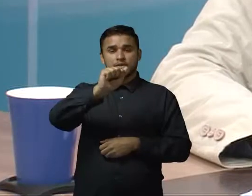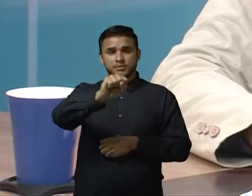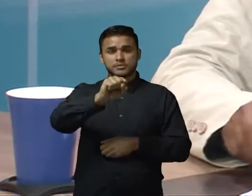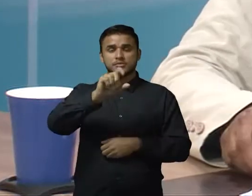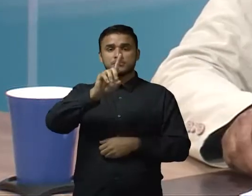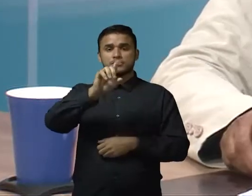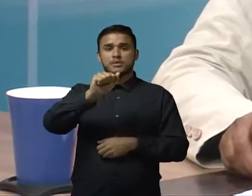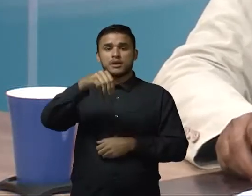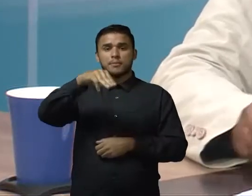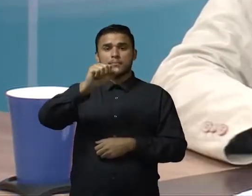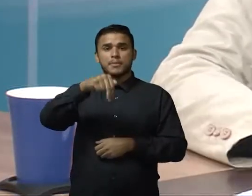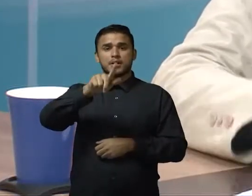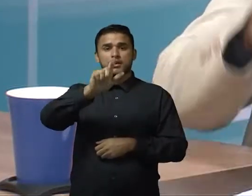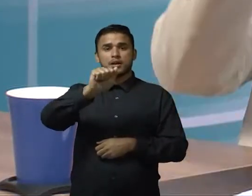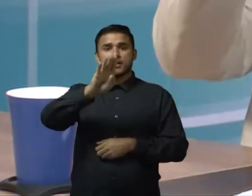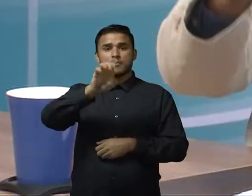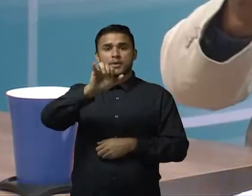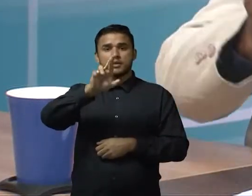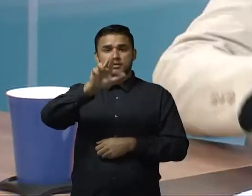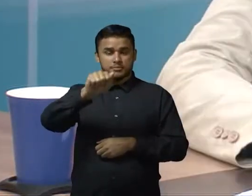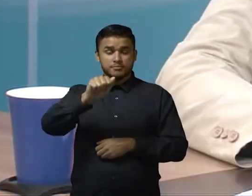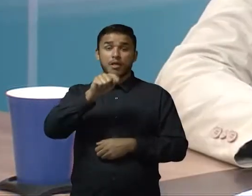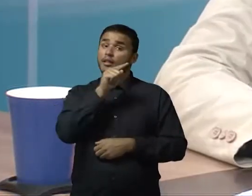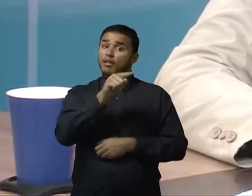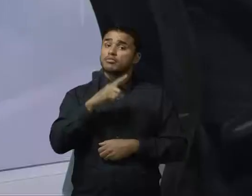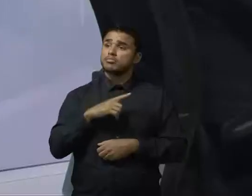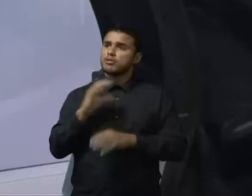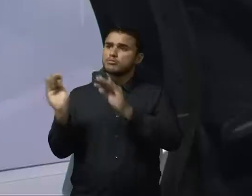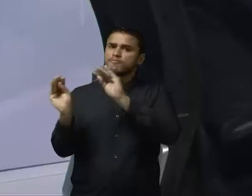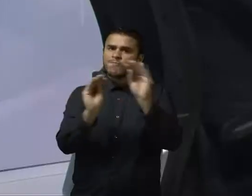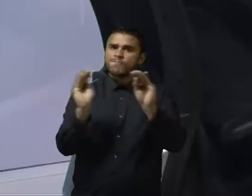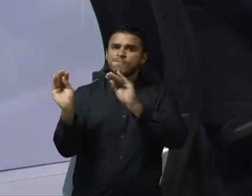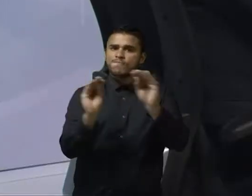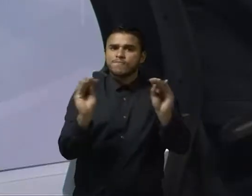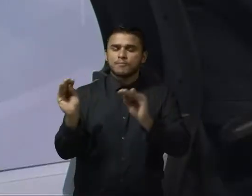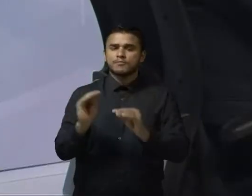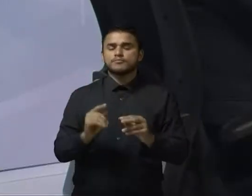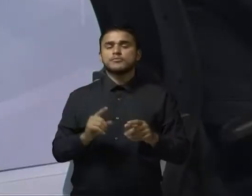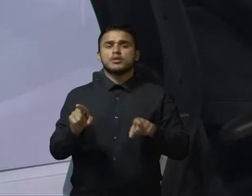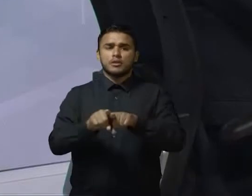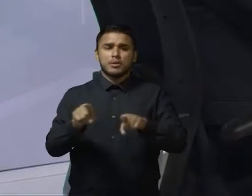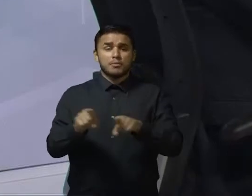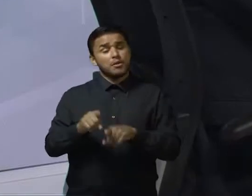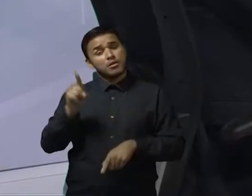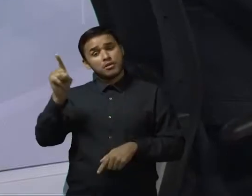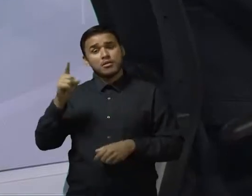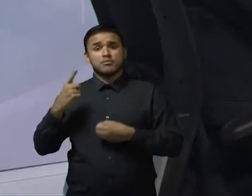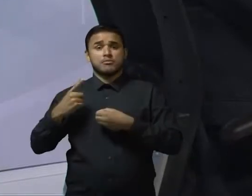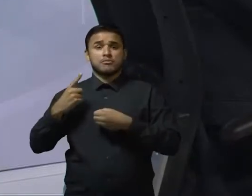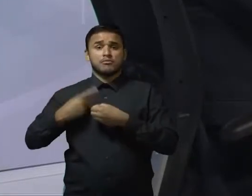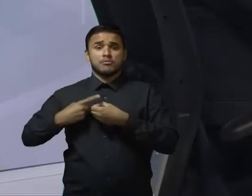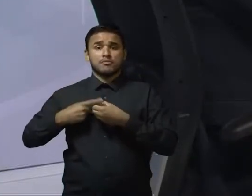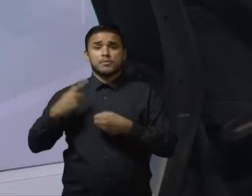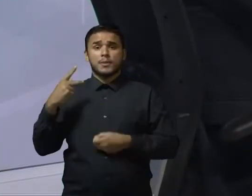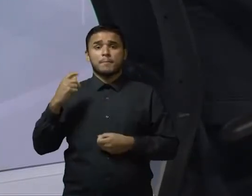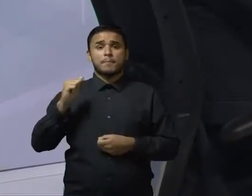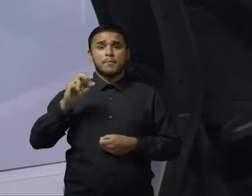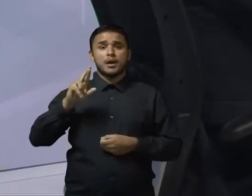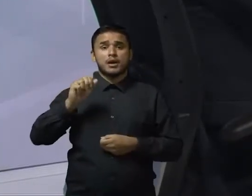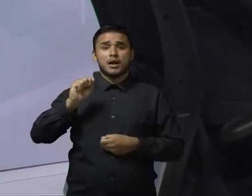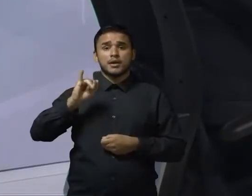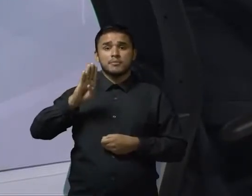unidades da região. Fizemos isso também em Paraipaba, já havíamos feito